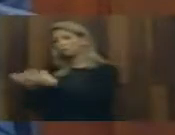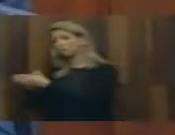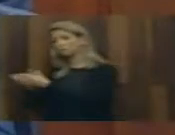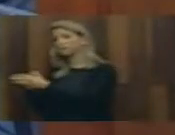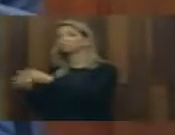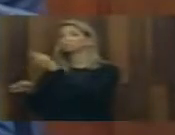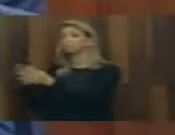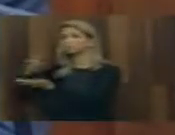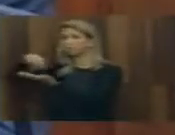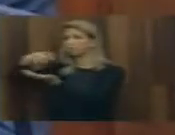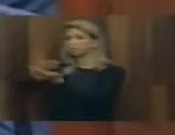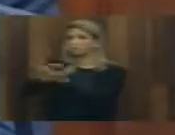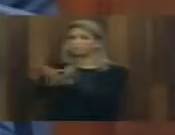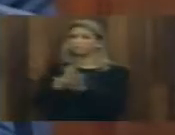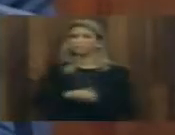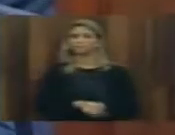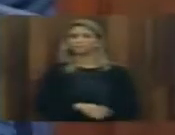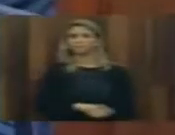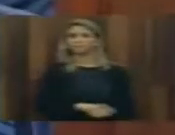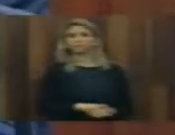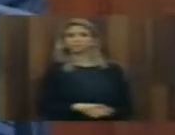Constituição e Justiça.